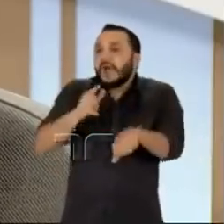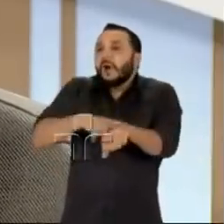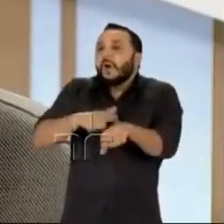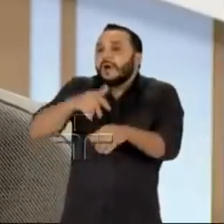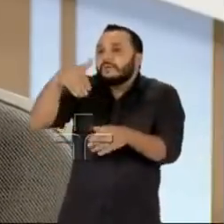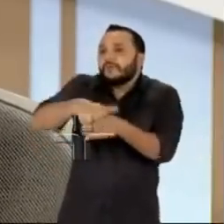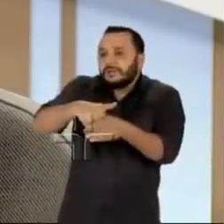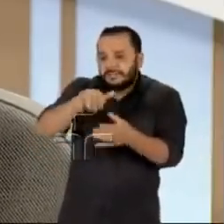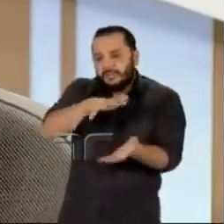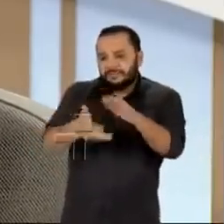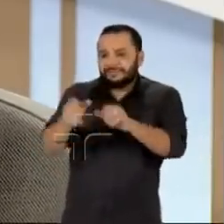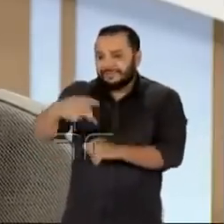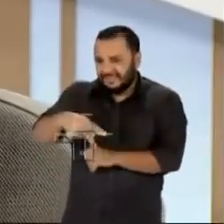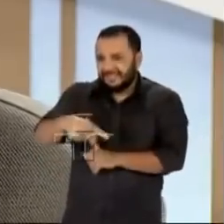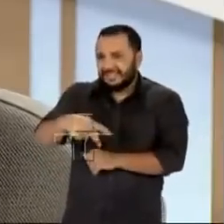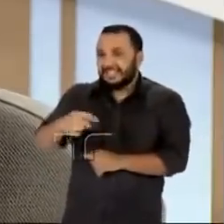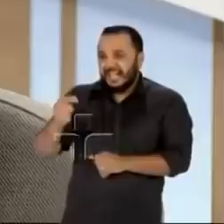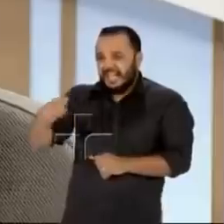lógica eleitoreira era prevaleceu e essa não é minha visão de